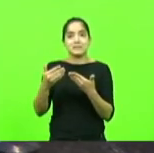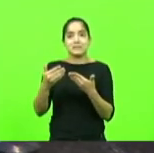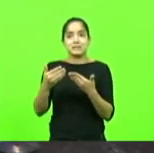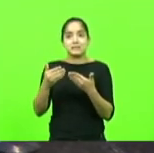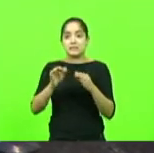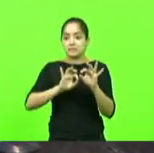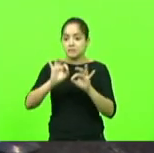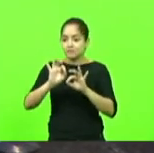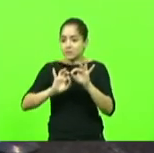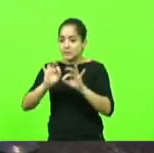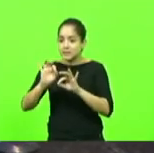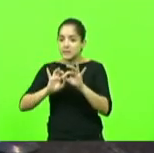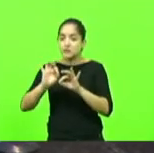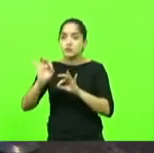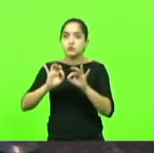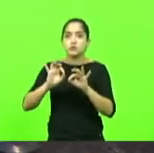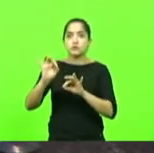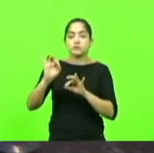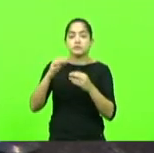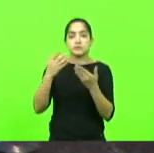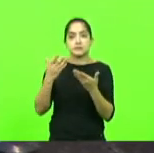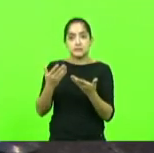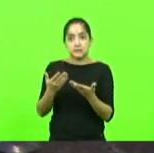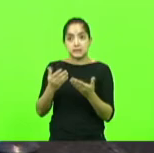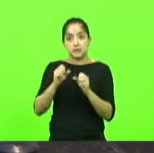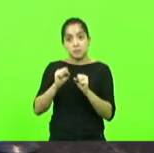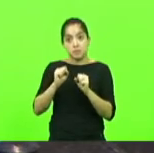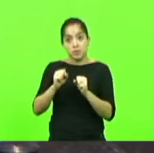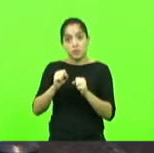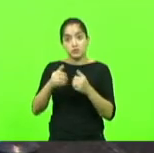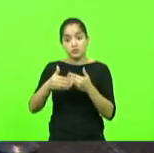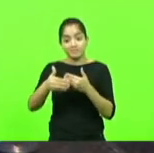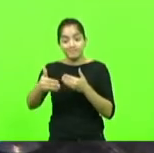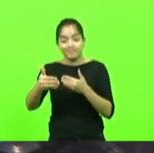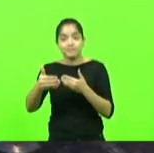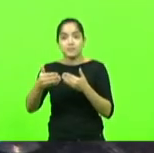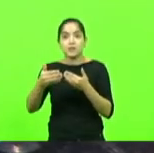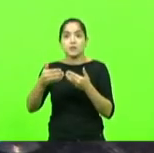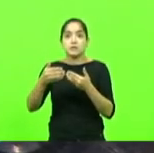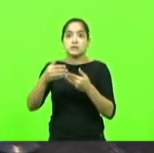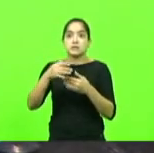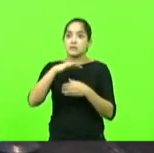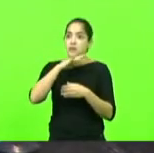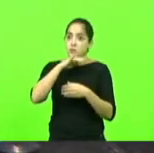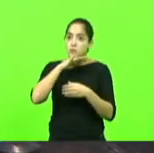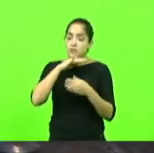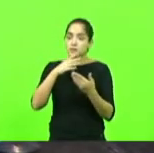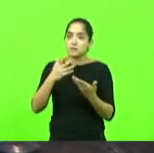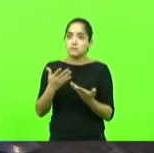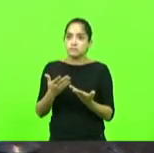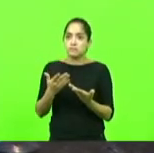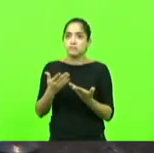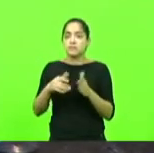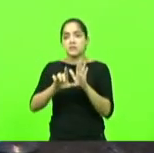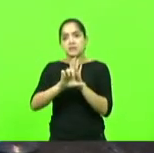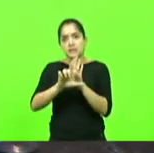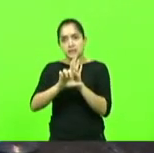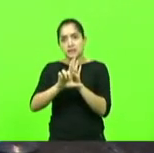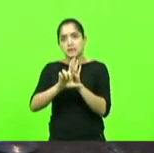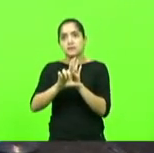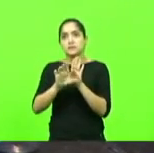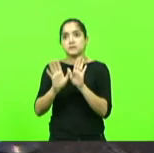que pode ser, e não intencional, que pode ser muito negativa. Acho que a gente já tem também bastante leis, acho